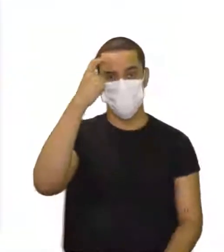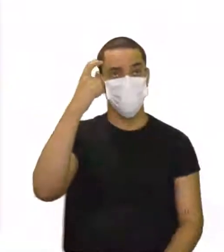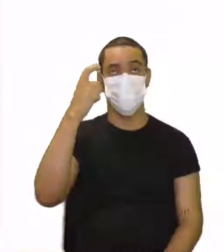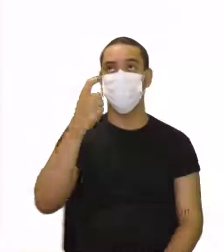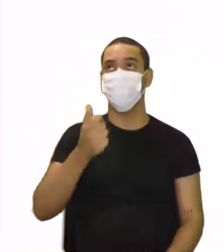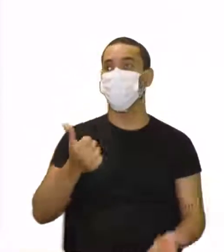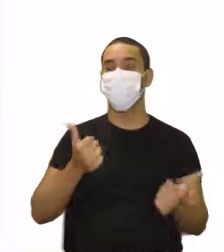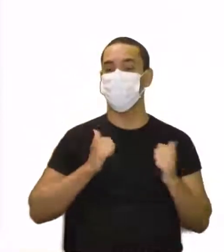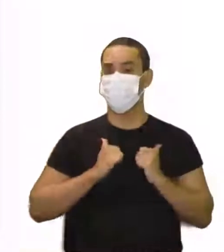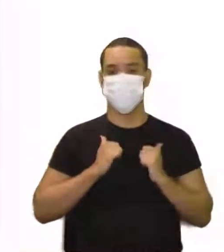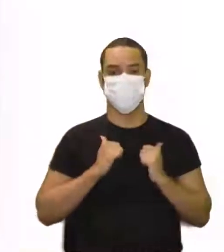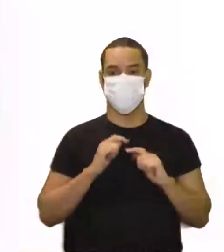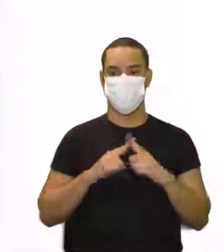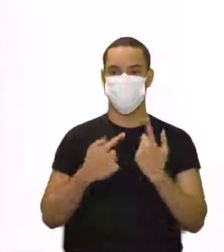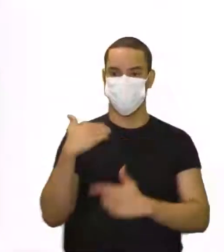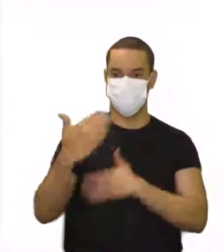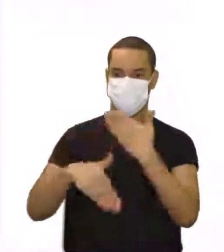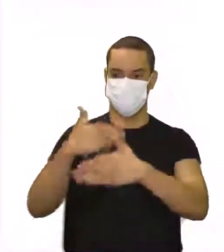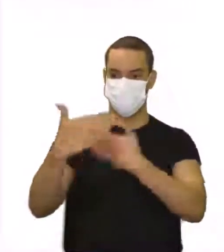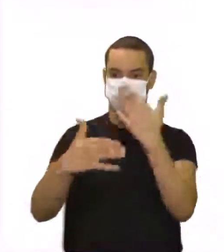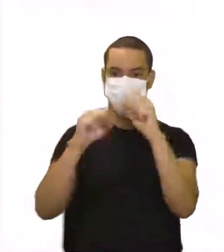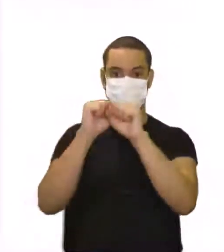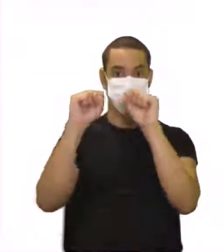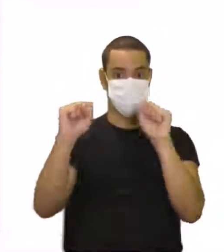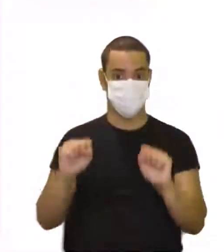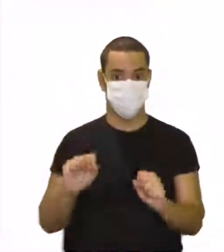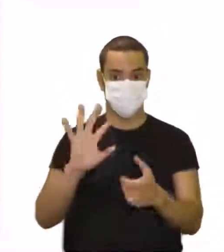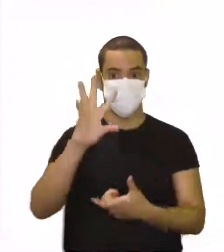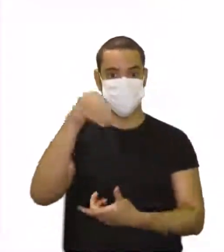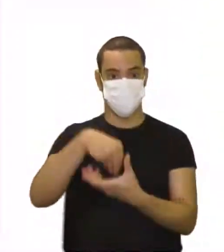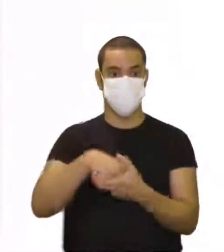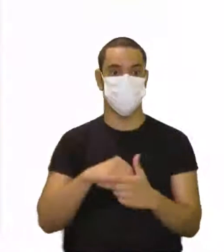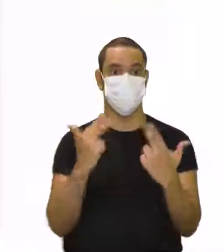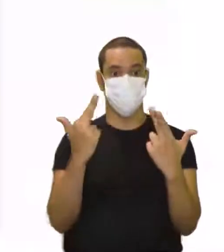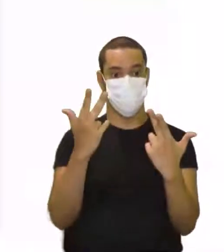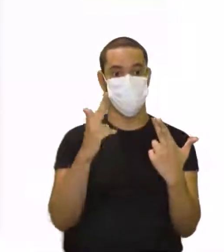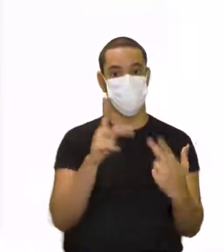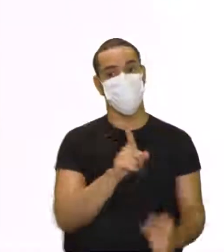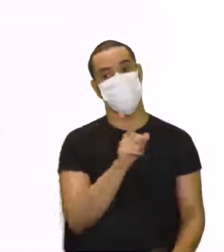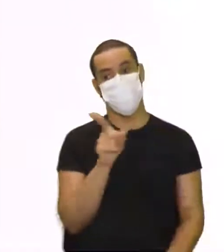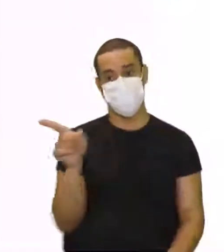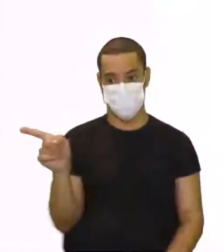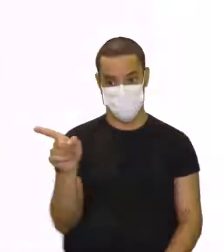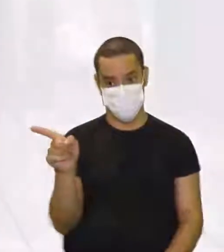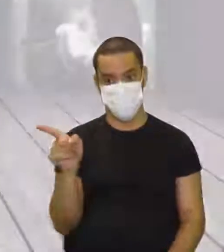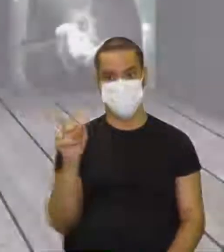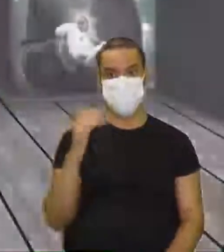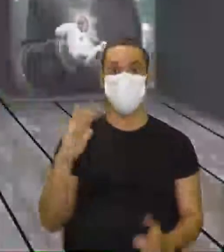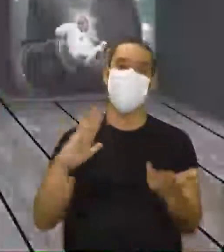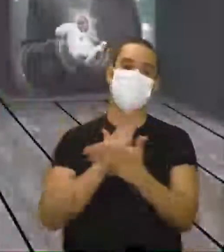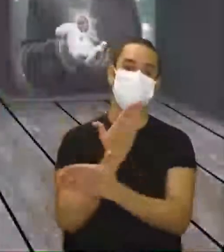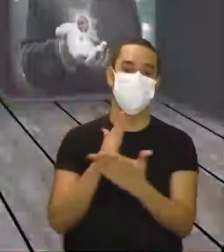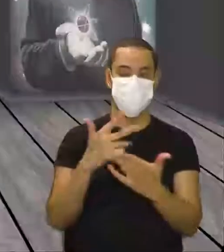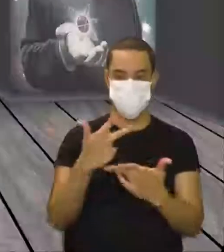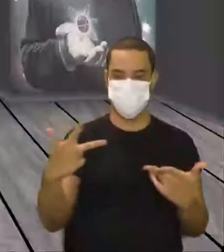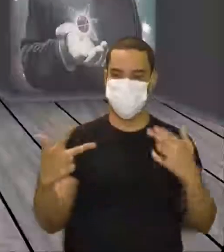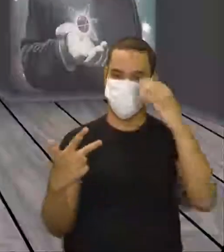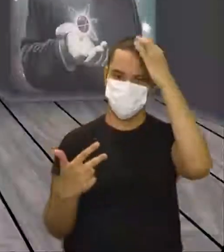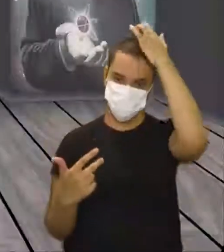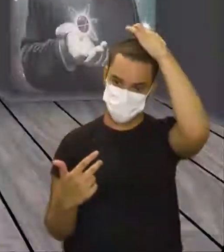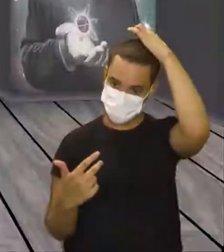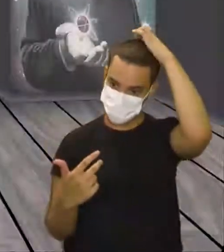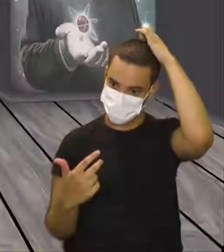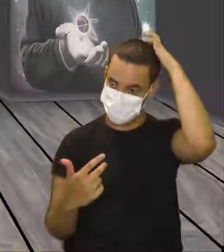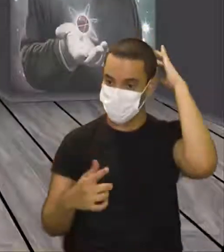pensadas quando do desenvolvimento do sistema. Então, olha só, tem algumas coisas que evoluíram que dava para perceber